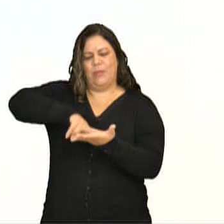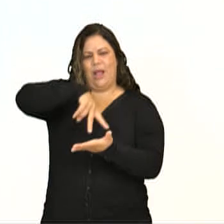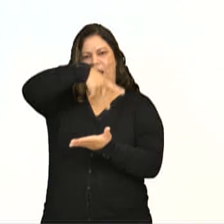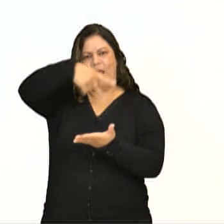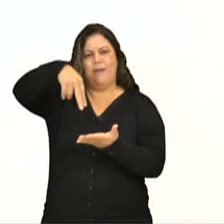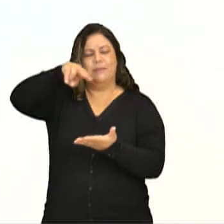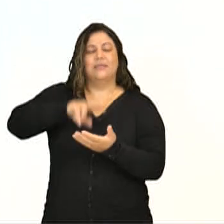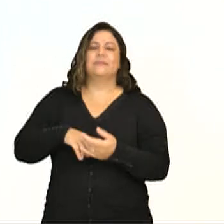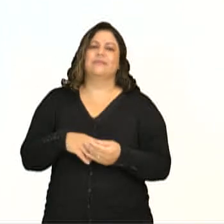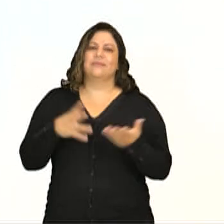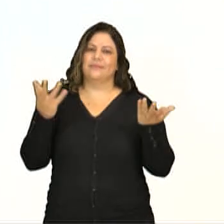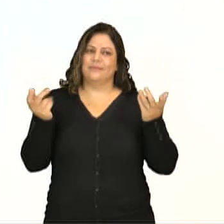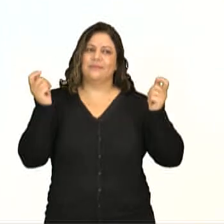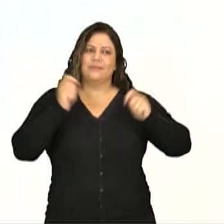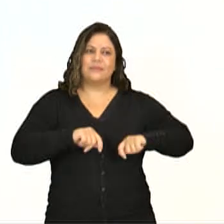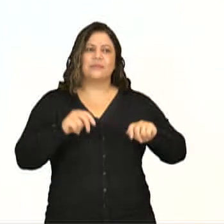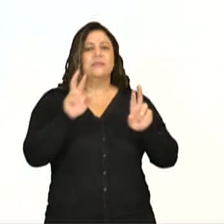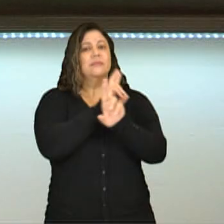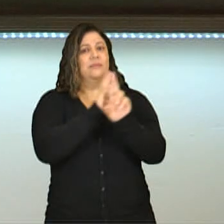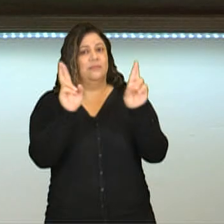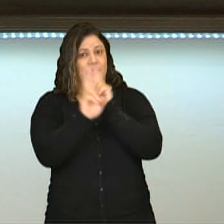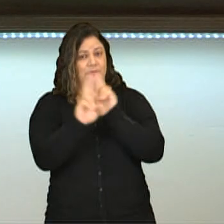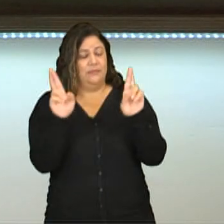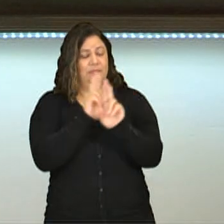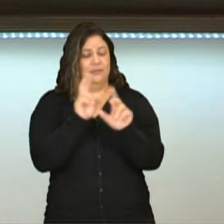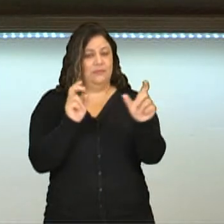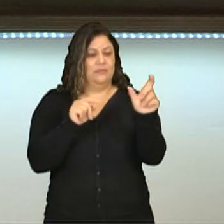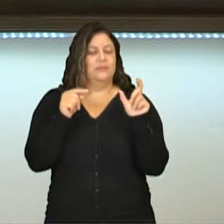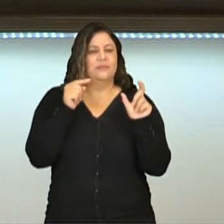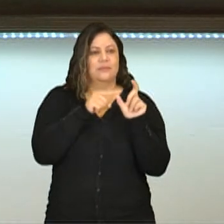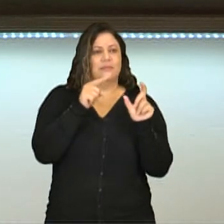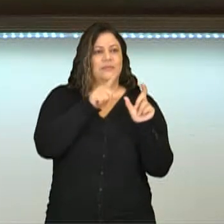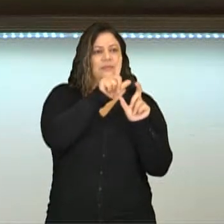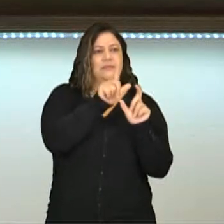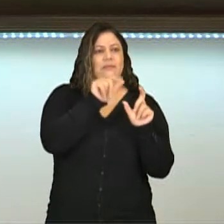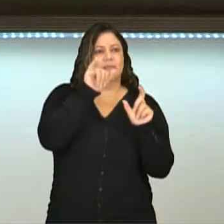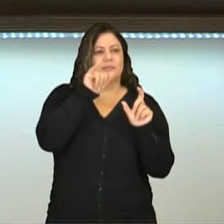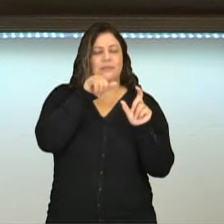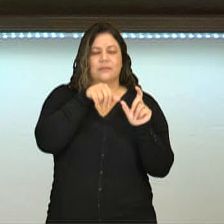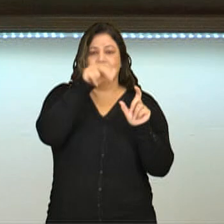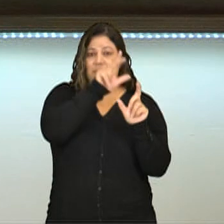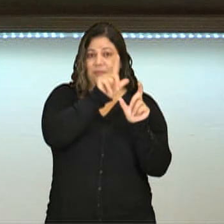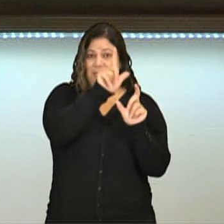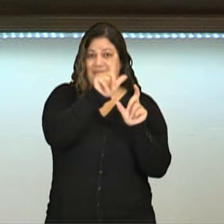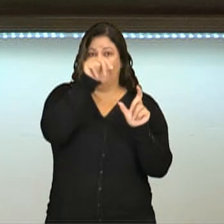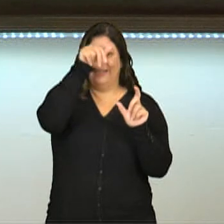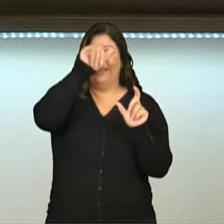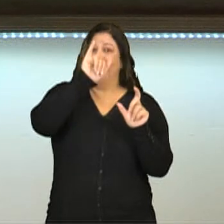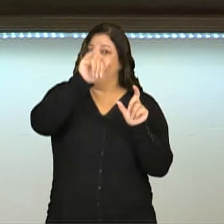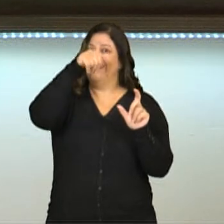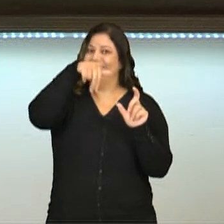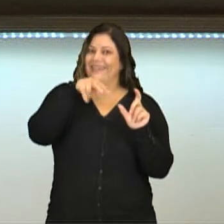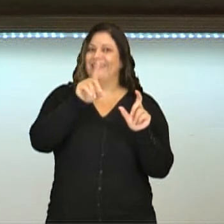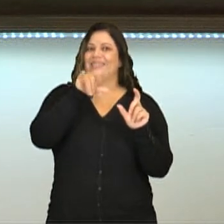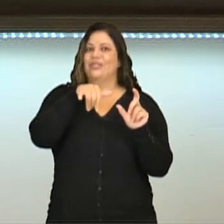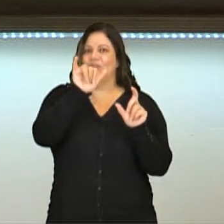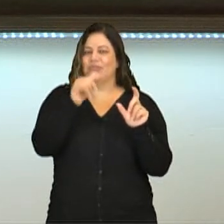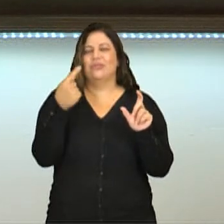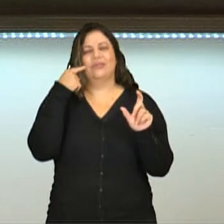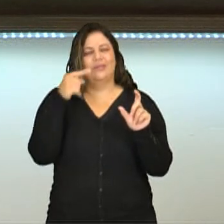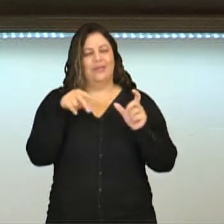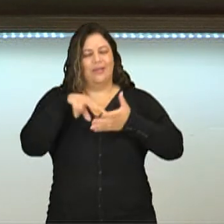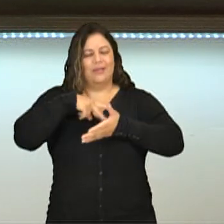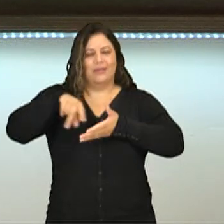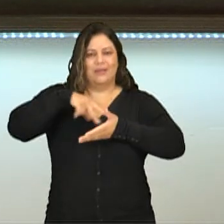desse aviador tinha a relação com essa palavra Lindy. E então, em homenagem a ele, como a dança tinha vários